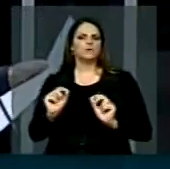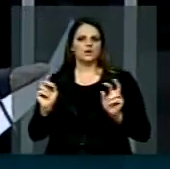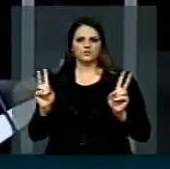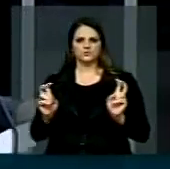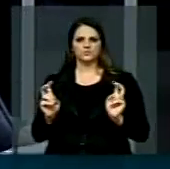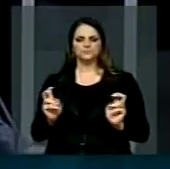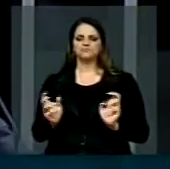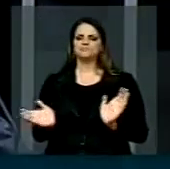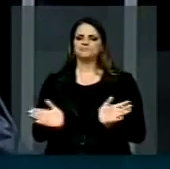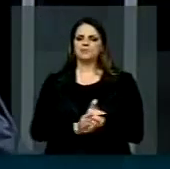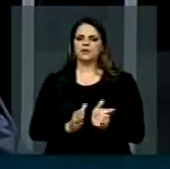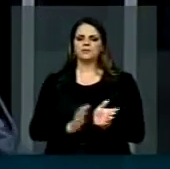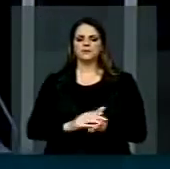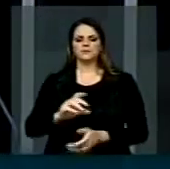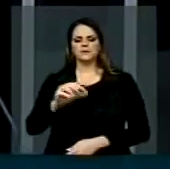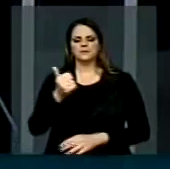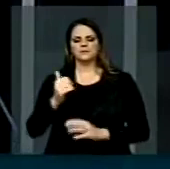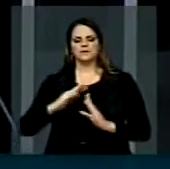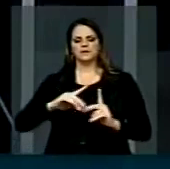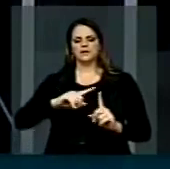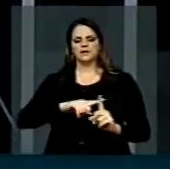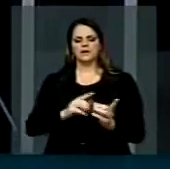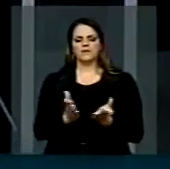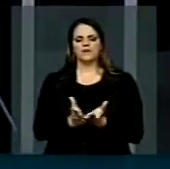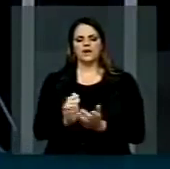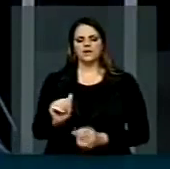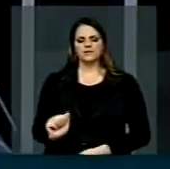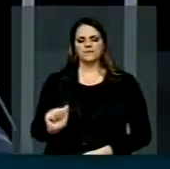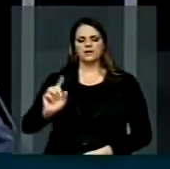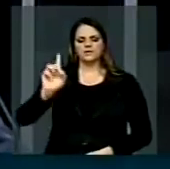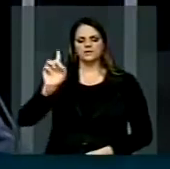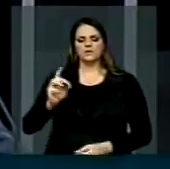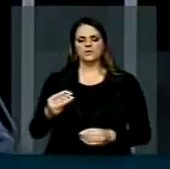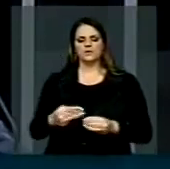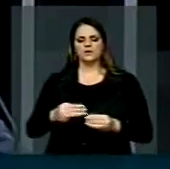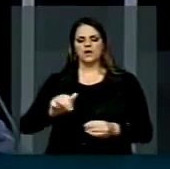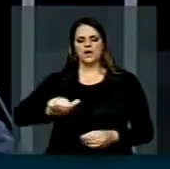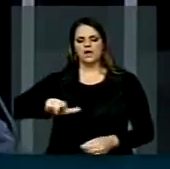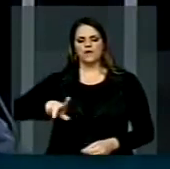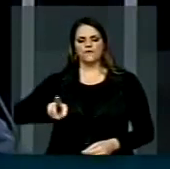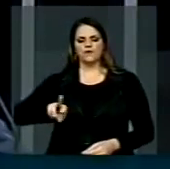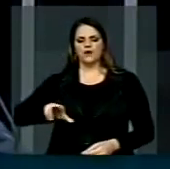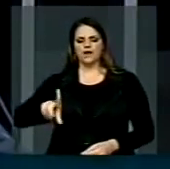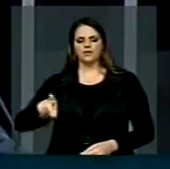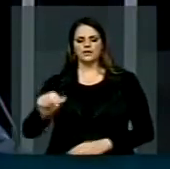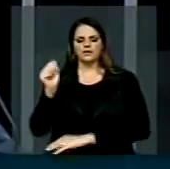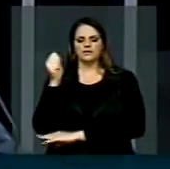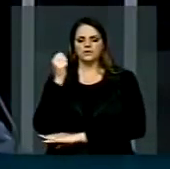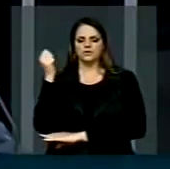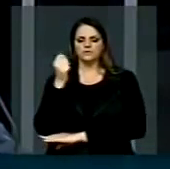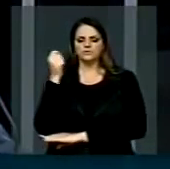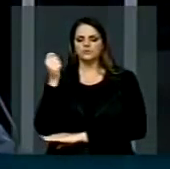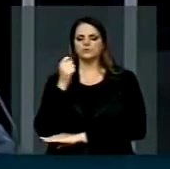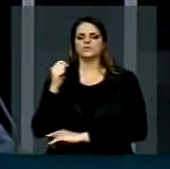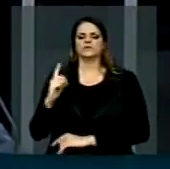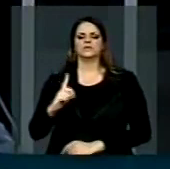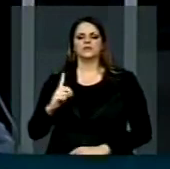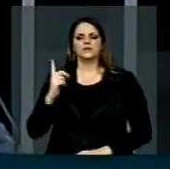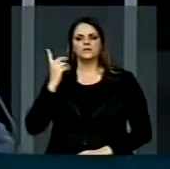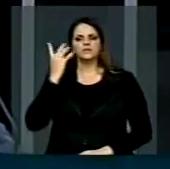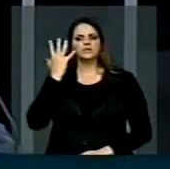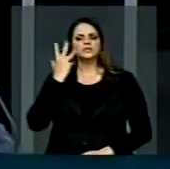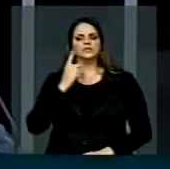homenagem à primeira Igreja Evangélica Assembleia de Deus do município de Alvorada, do Rio Grande do Sul, que dos